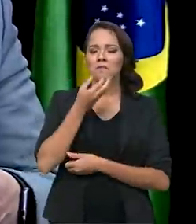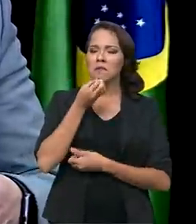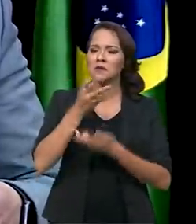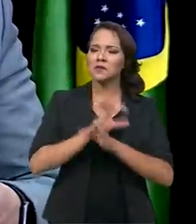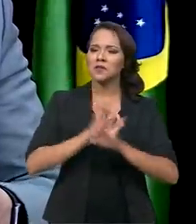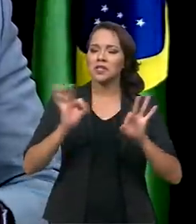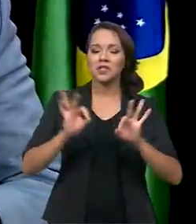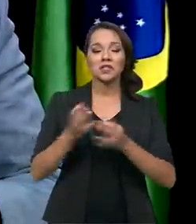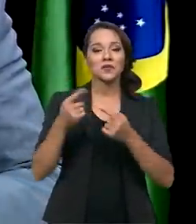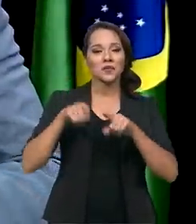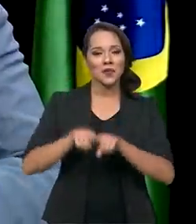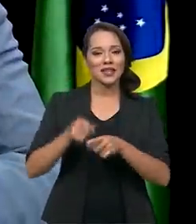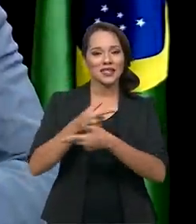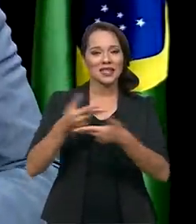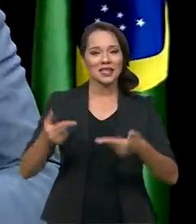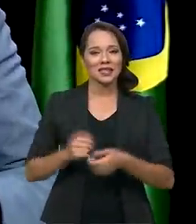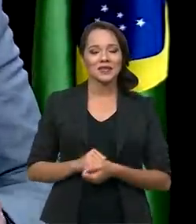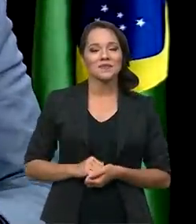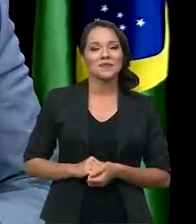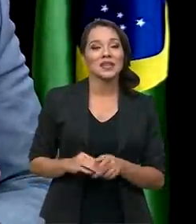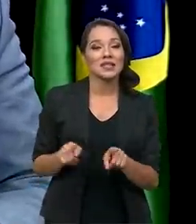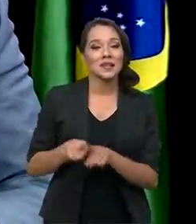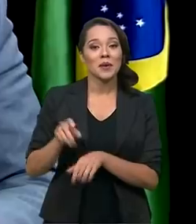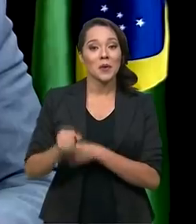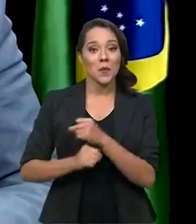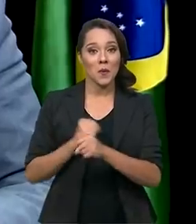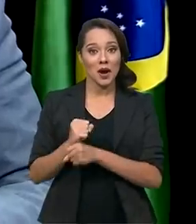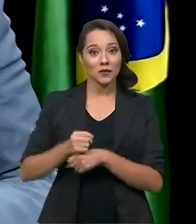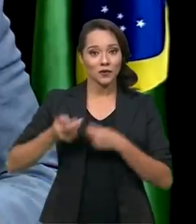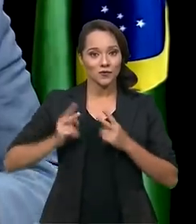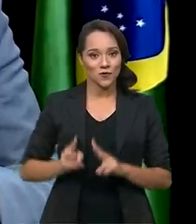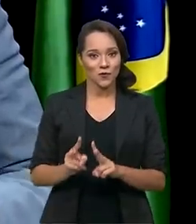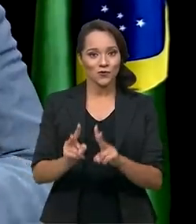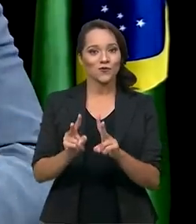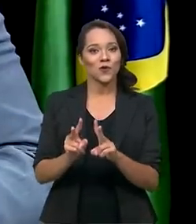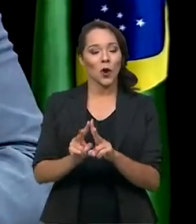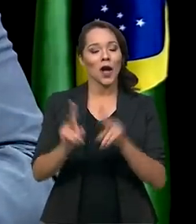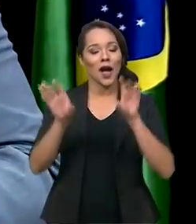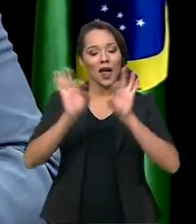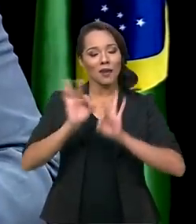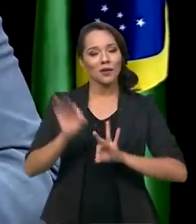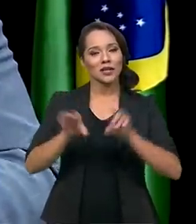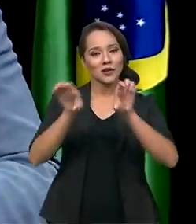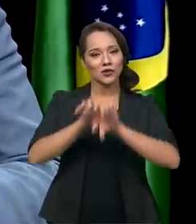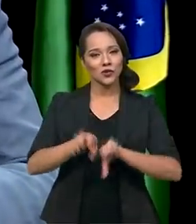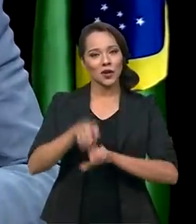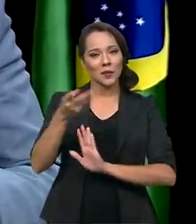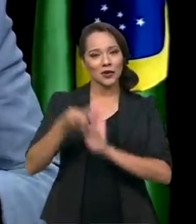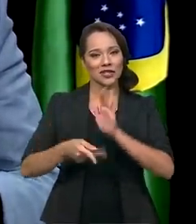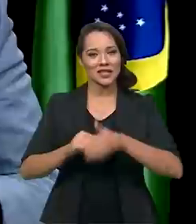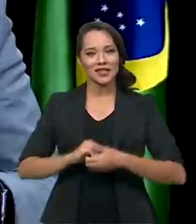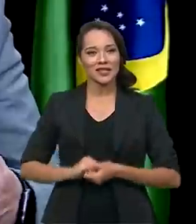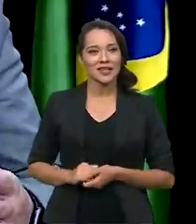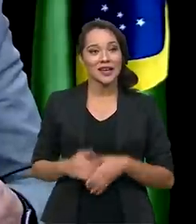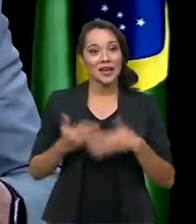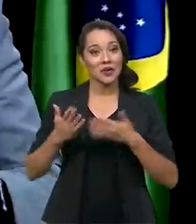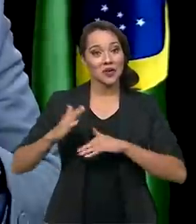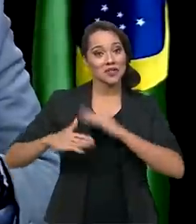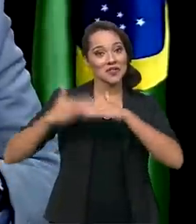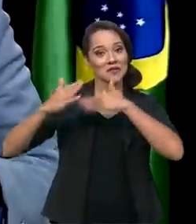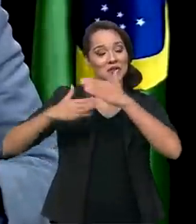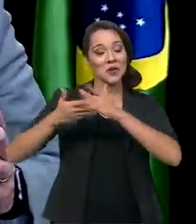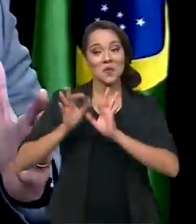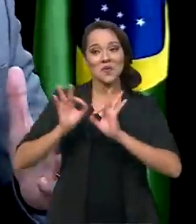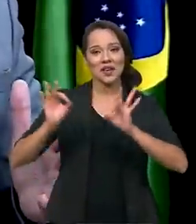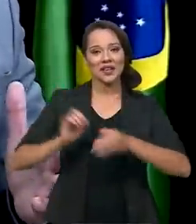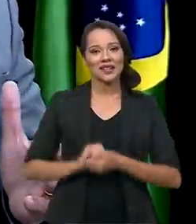sucedido em termos de parcerias. Além disso, foi um ano que a gente continuou a estruturação de projetos. Então, avançamos